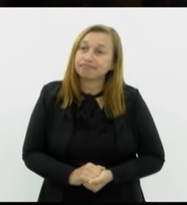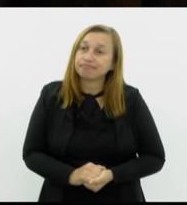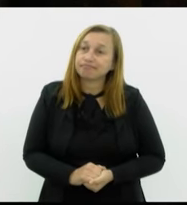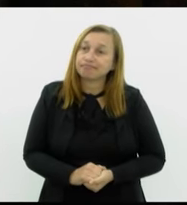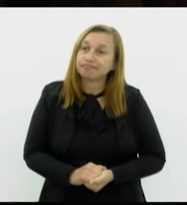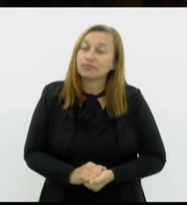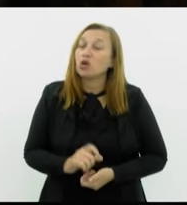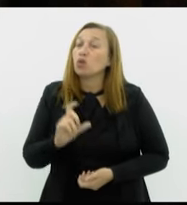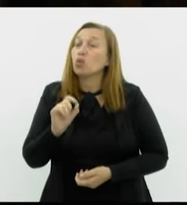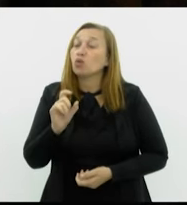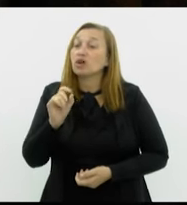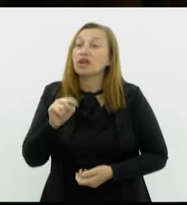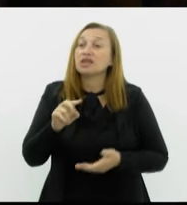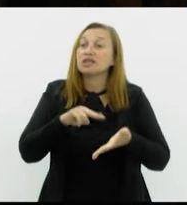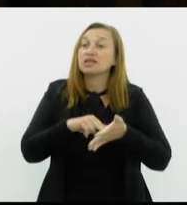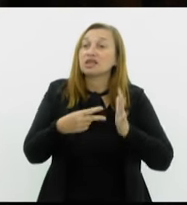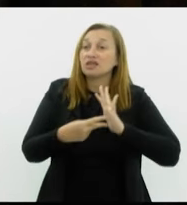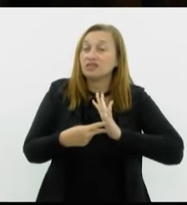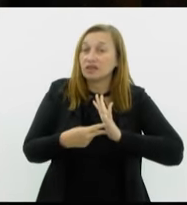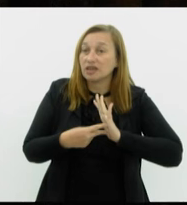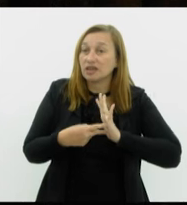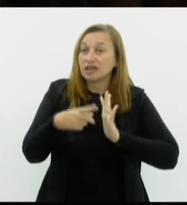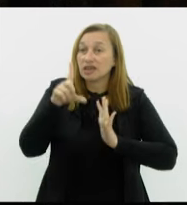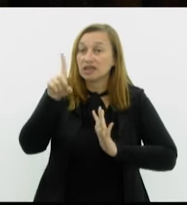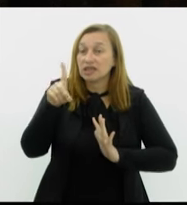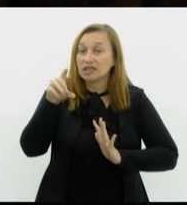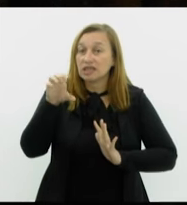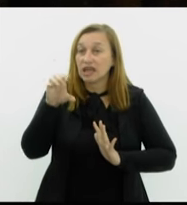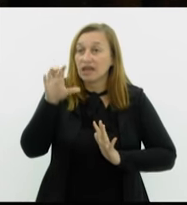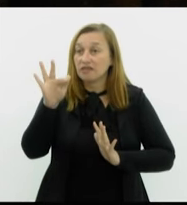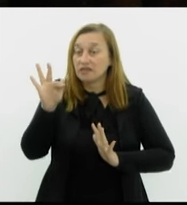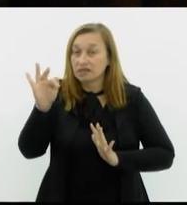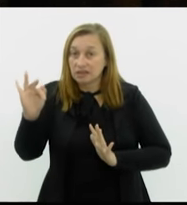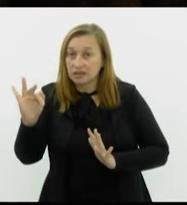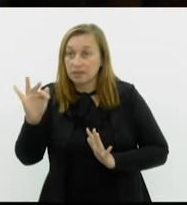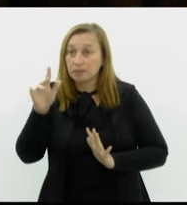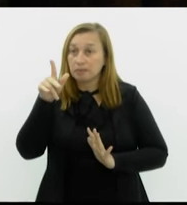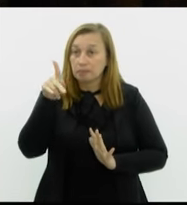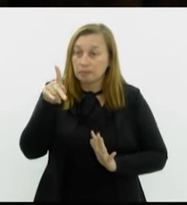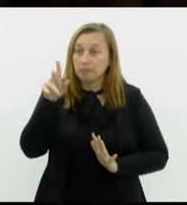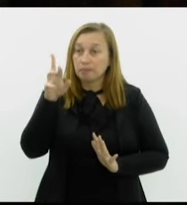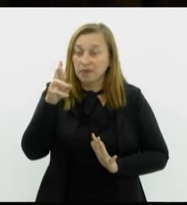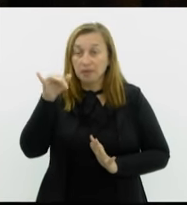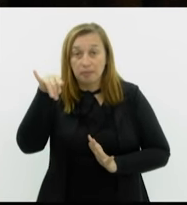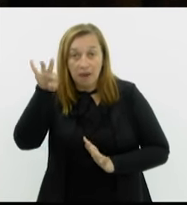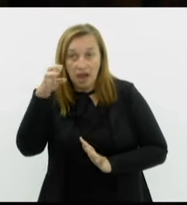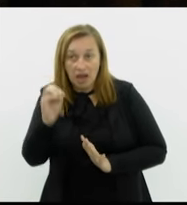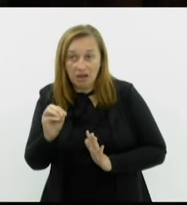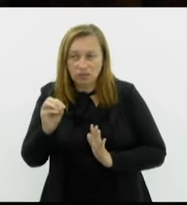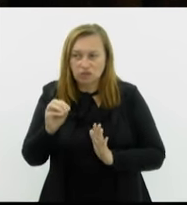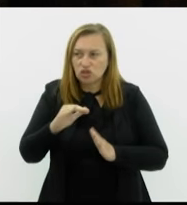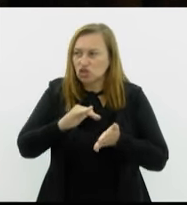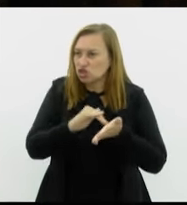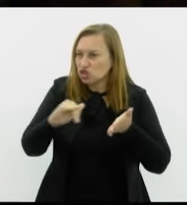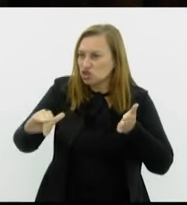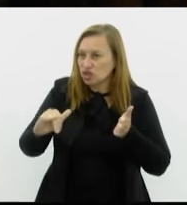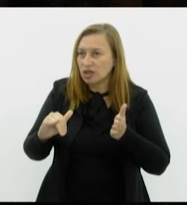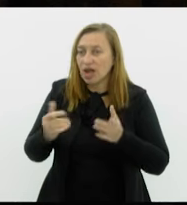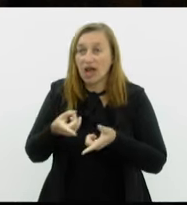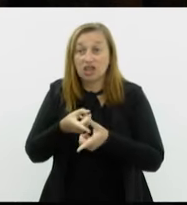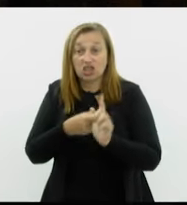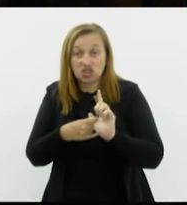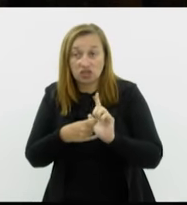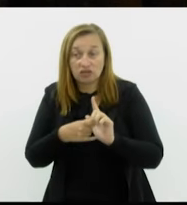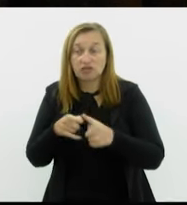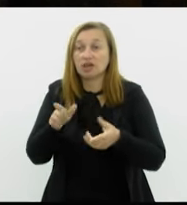O que é o déficit primário? Esquece a dívida, são apenas, tira as despesas financeiras. Então,